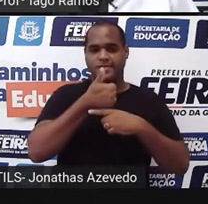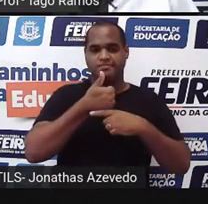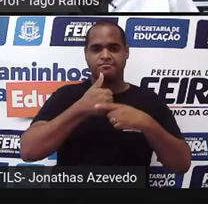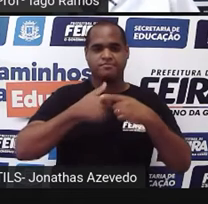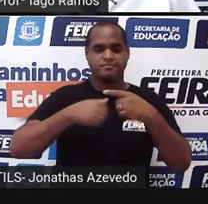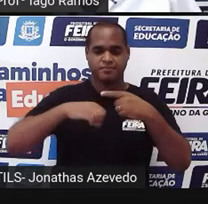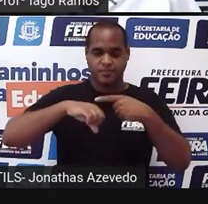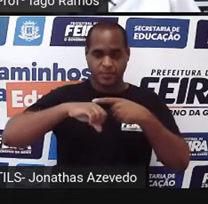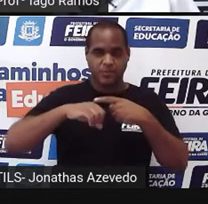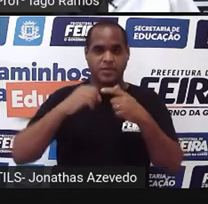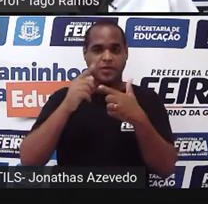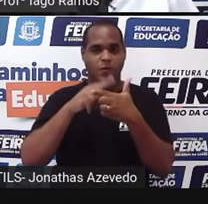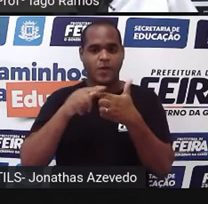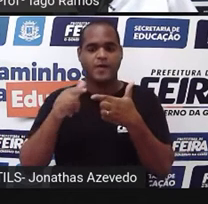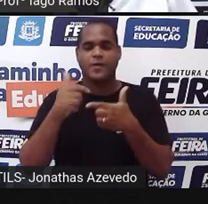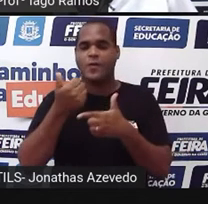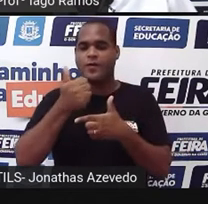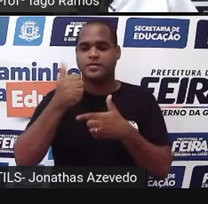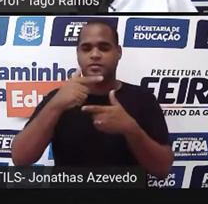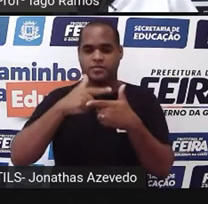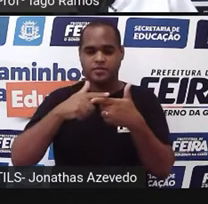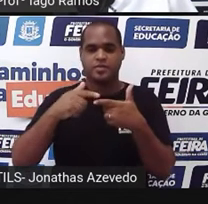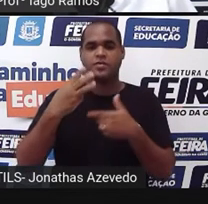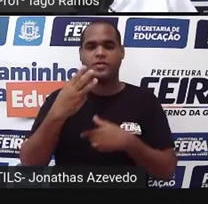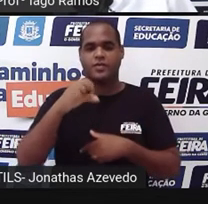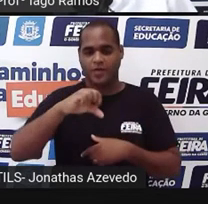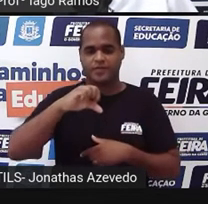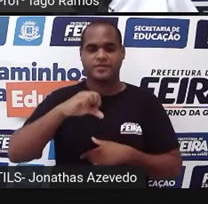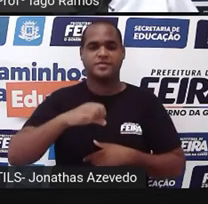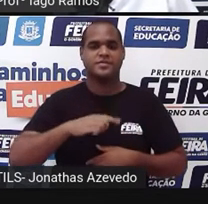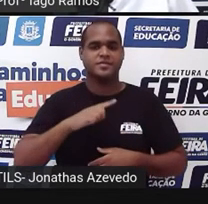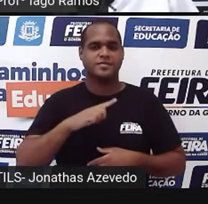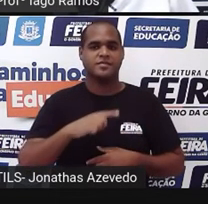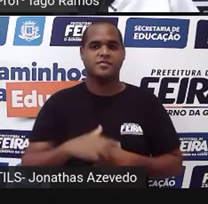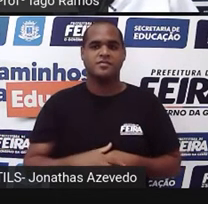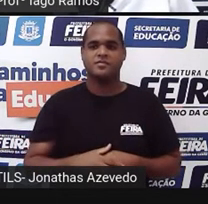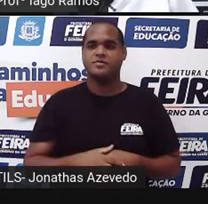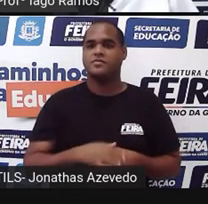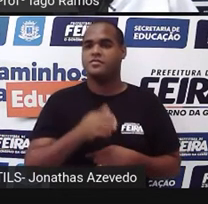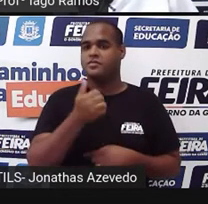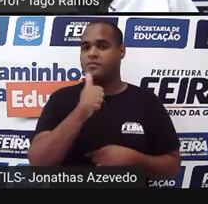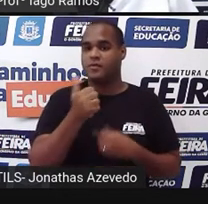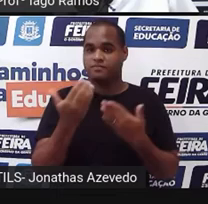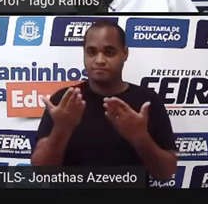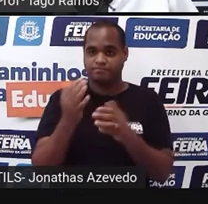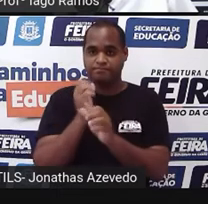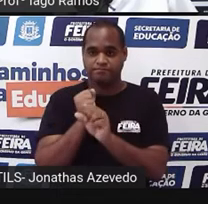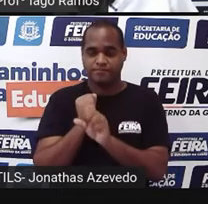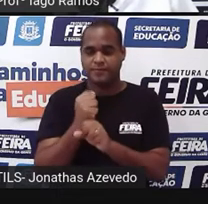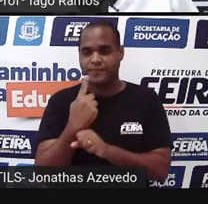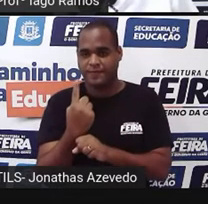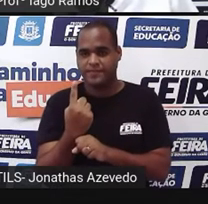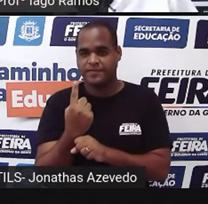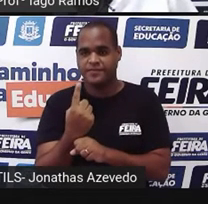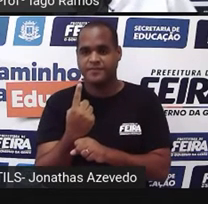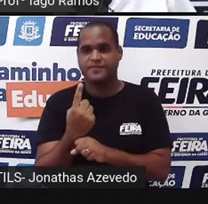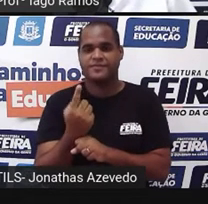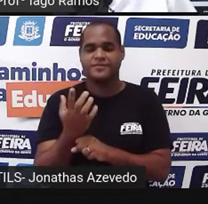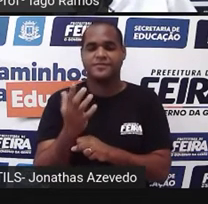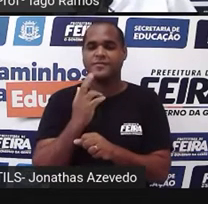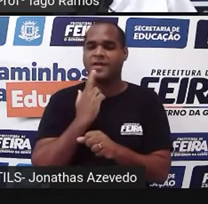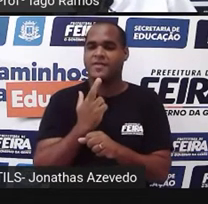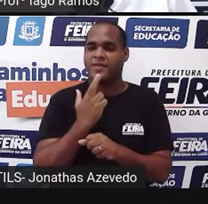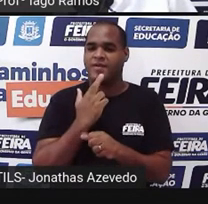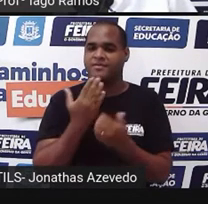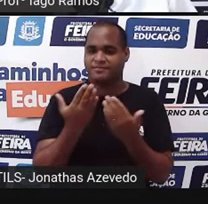a gente vai pegar 11 e dividir por 9 tá bom 11 / 9 dá um uma vezes 99